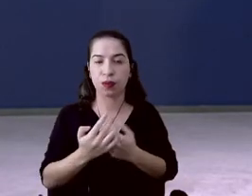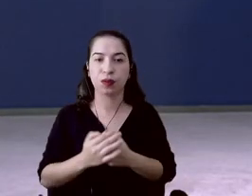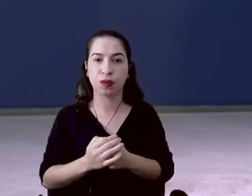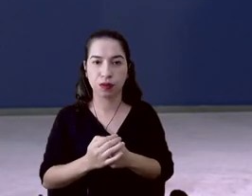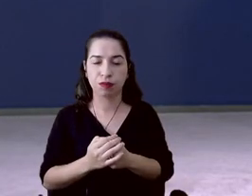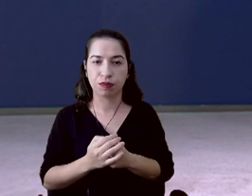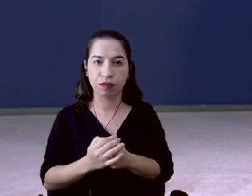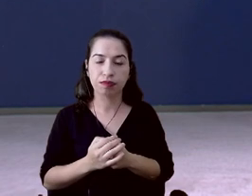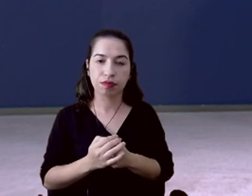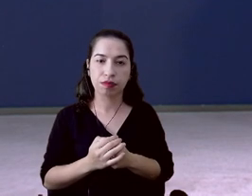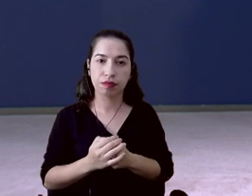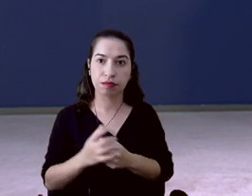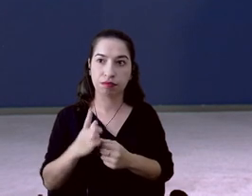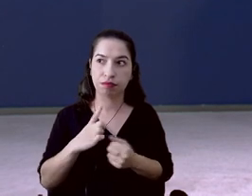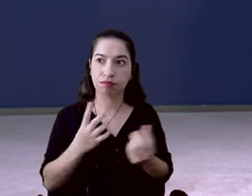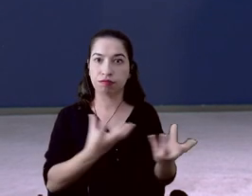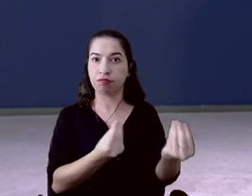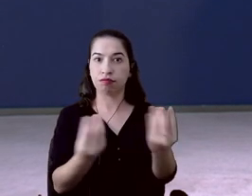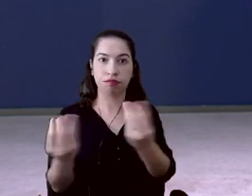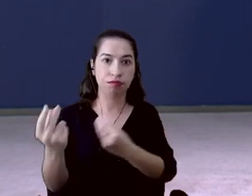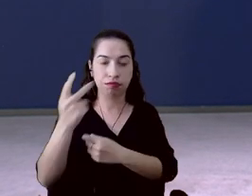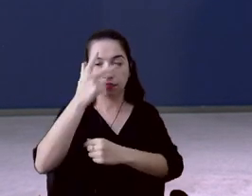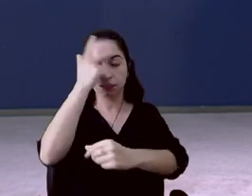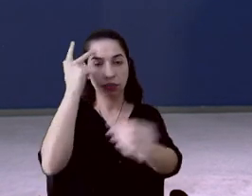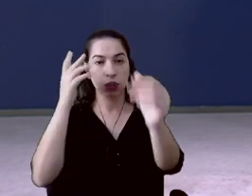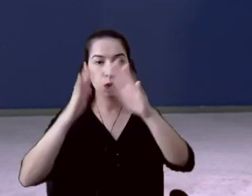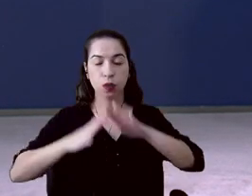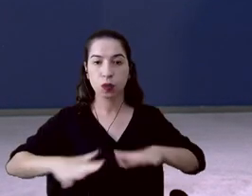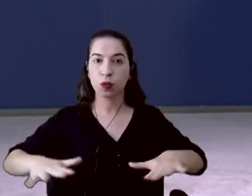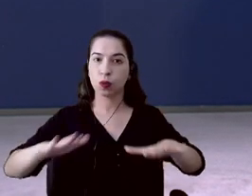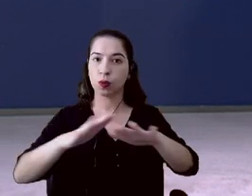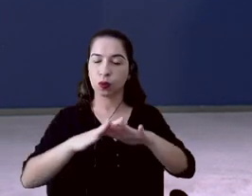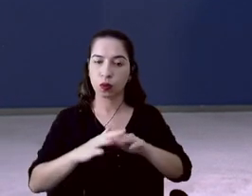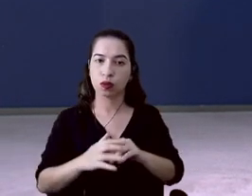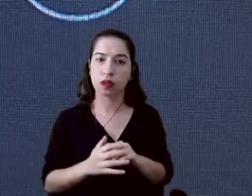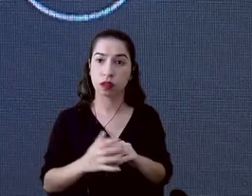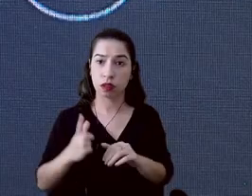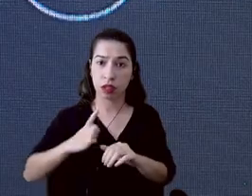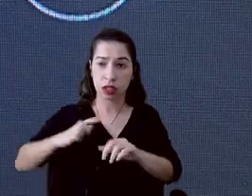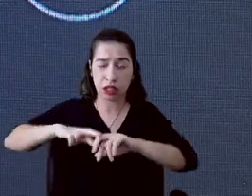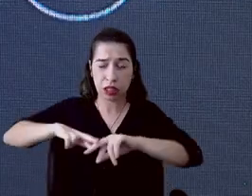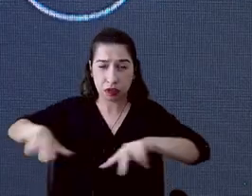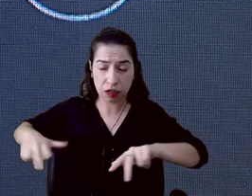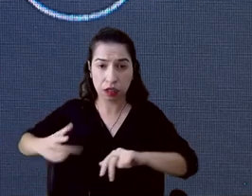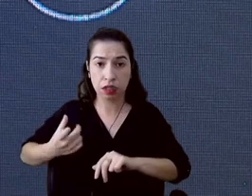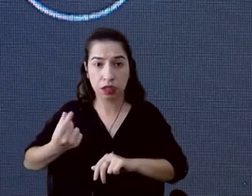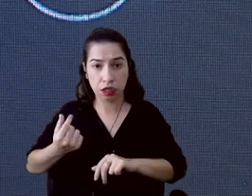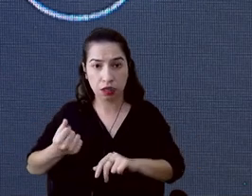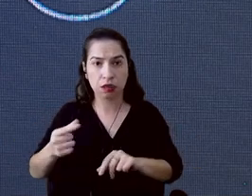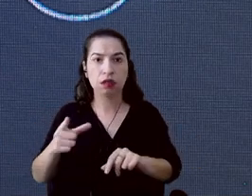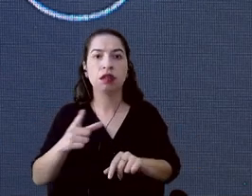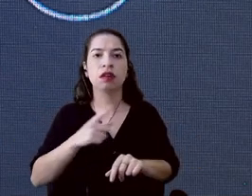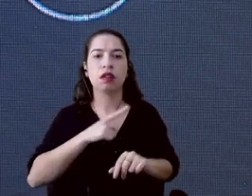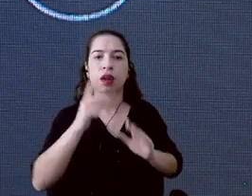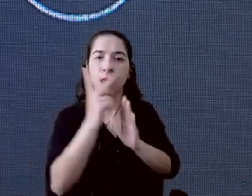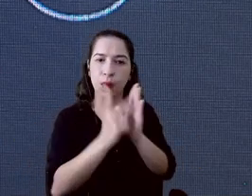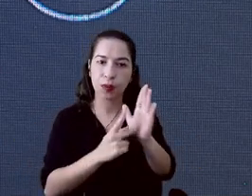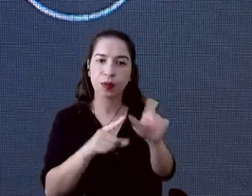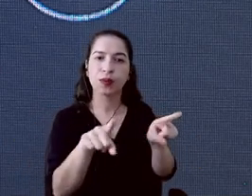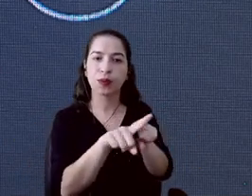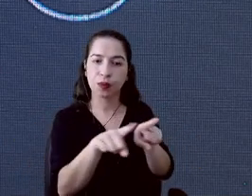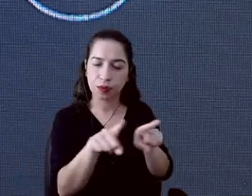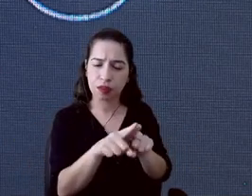ali onde tava essa abundância e todo mundo e ao mesmo tempo que tinha muito recurso sempre tem projeto também então havia